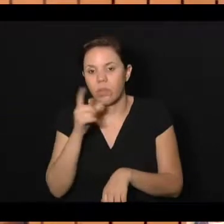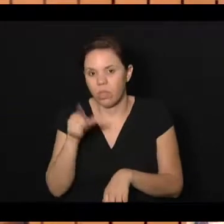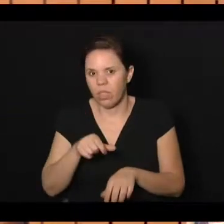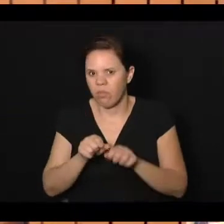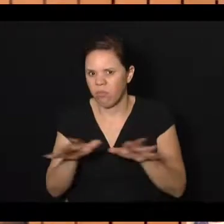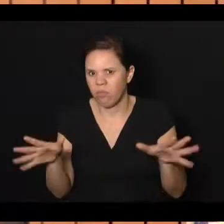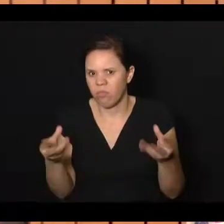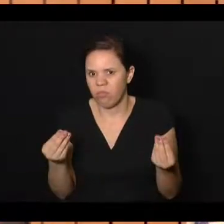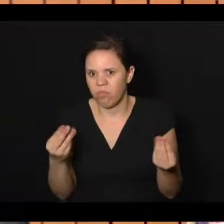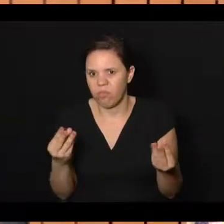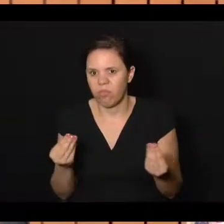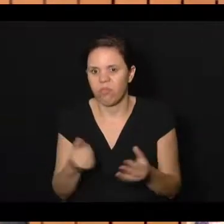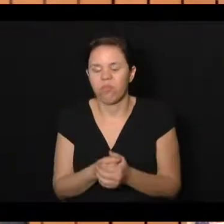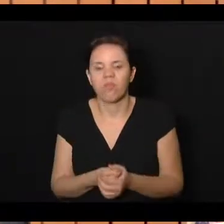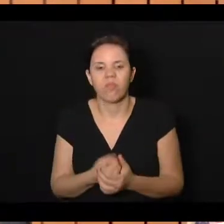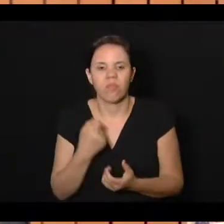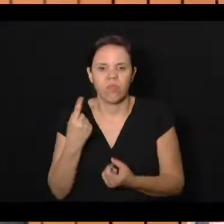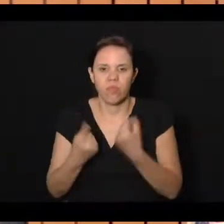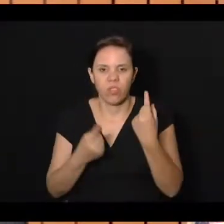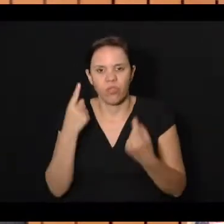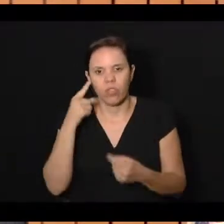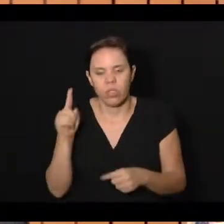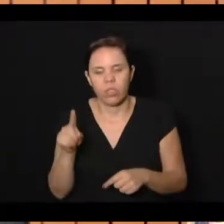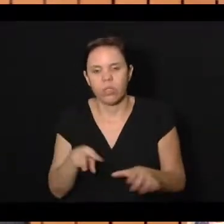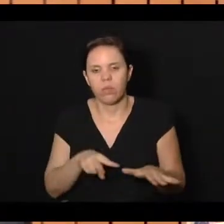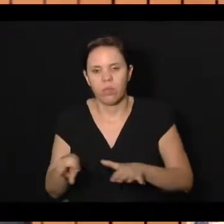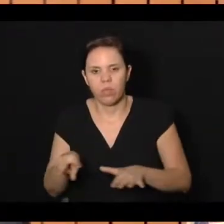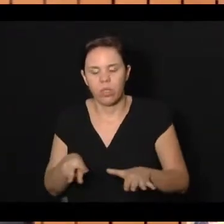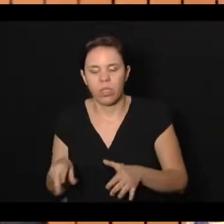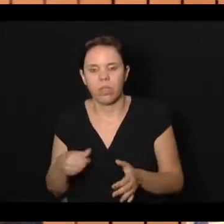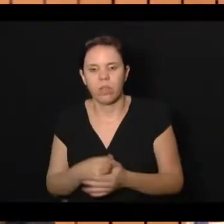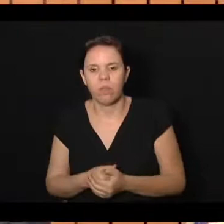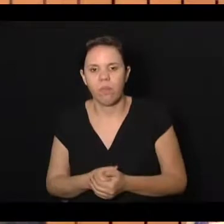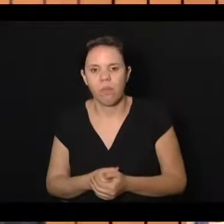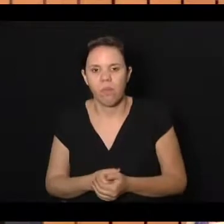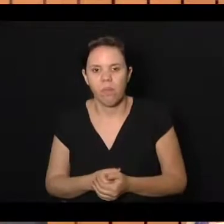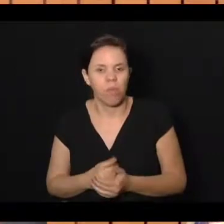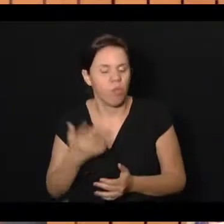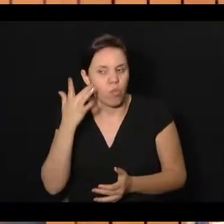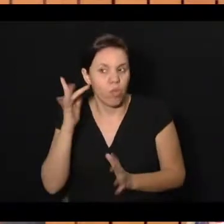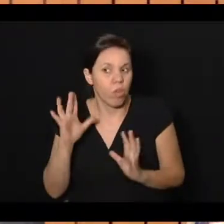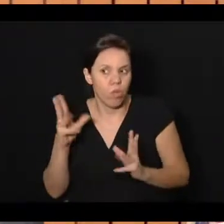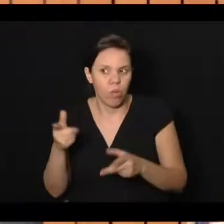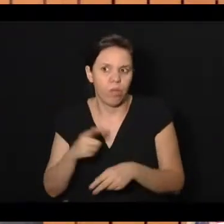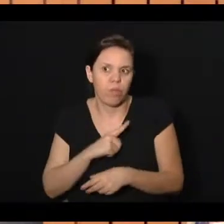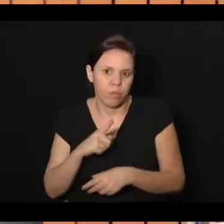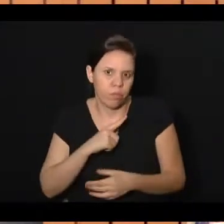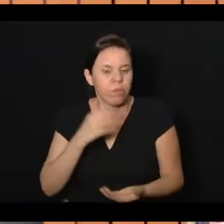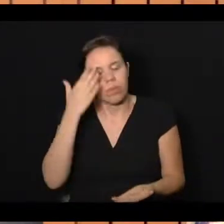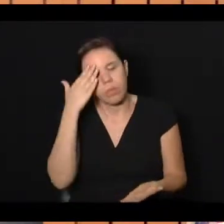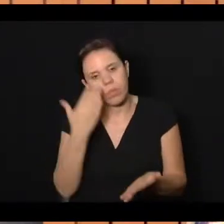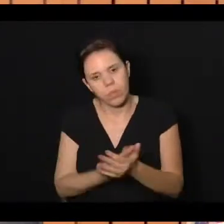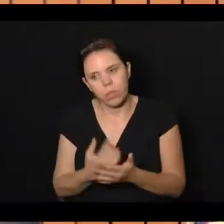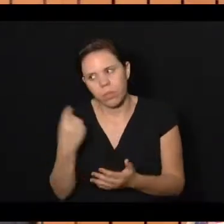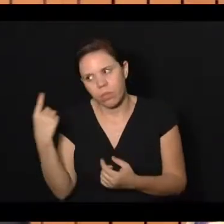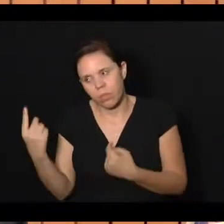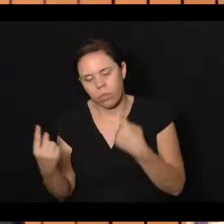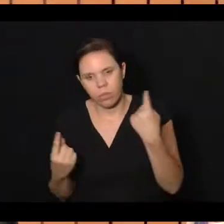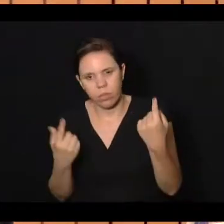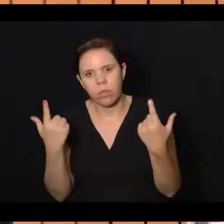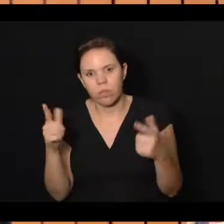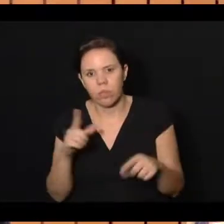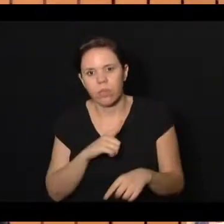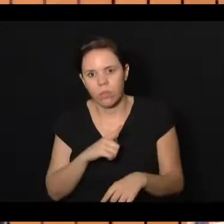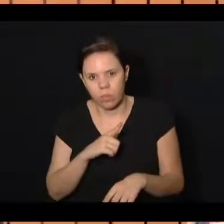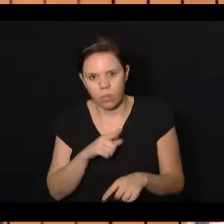então alguns dias da semana mantém sua posição sobre a distribuição não sei se todos têm eu acredito que deve ter um outro que não geralmente esses